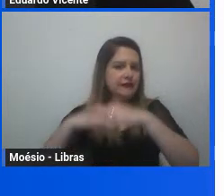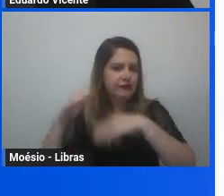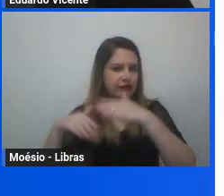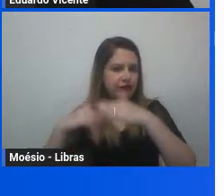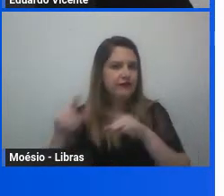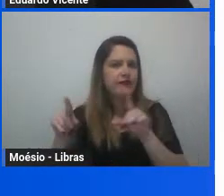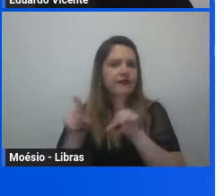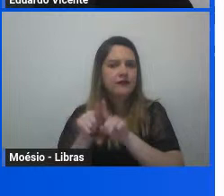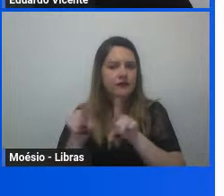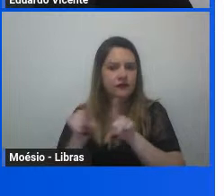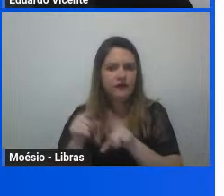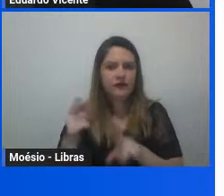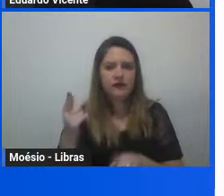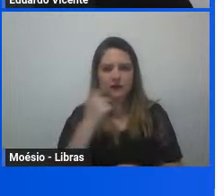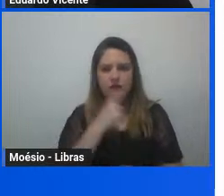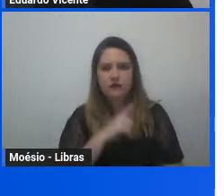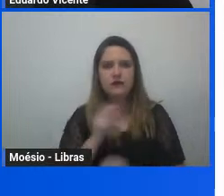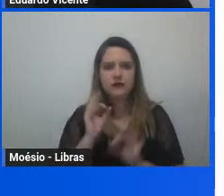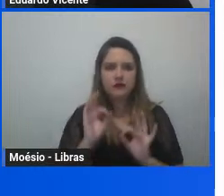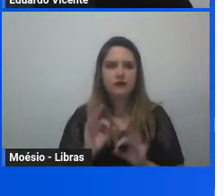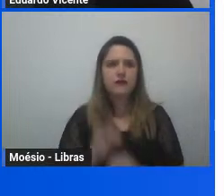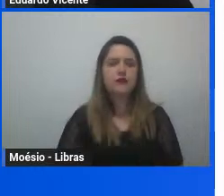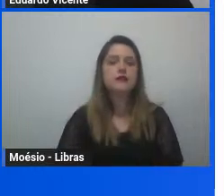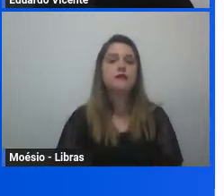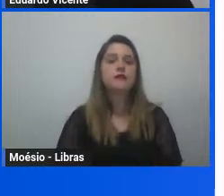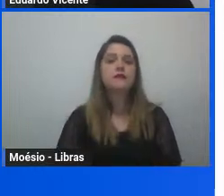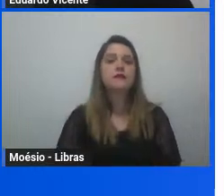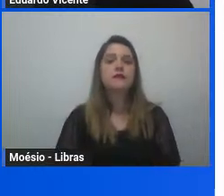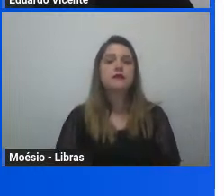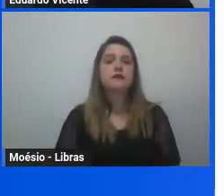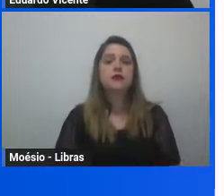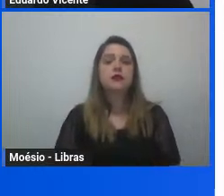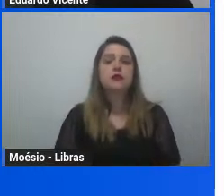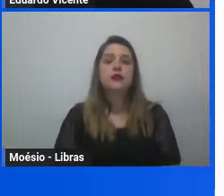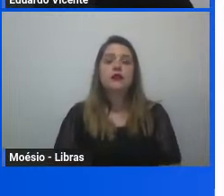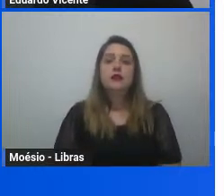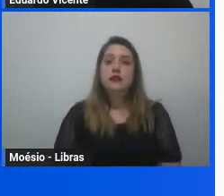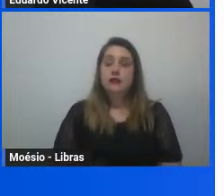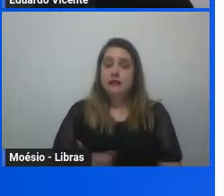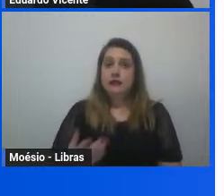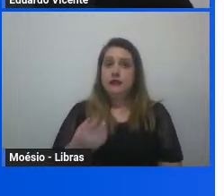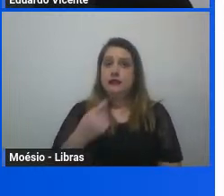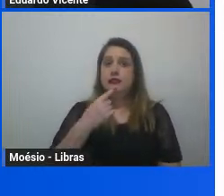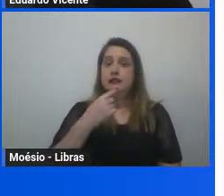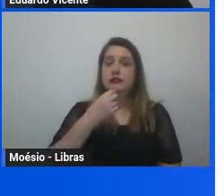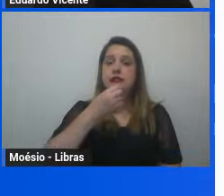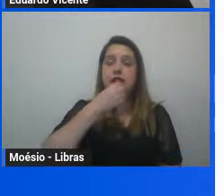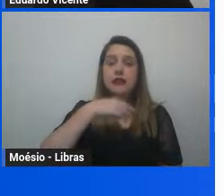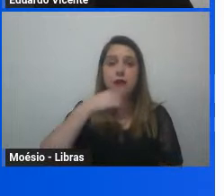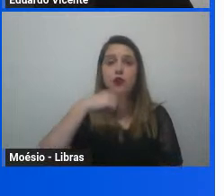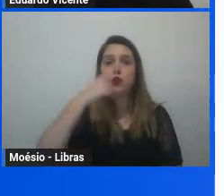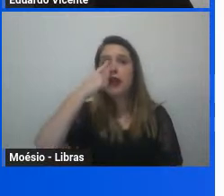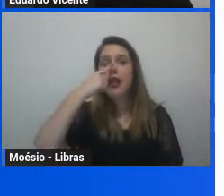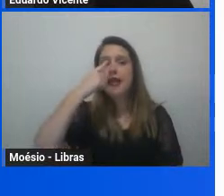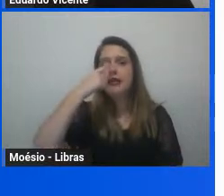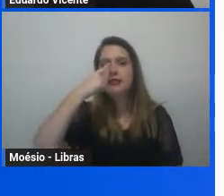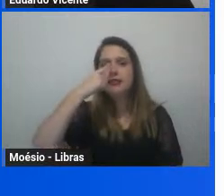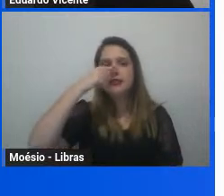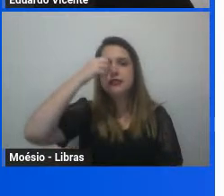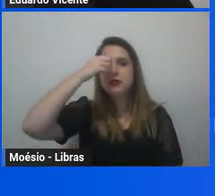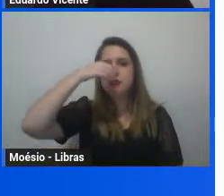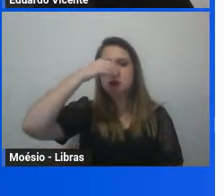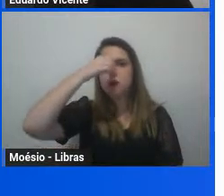ele é contraindicado, tá? Sangramento muito comum, hein? Sangramento no nariz, chamado de